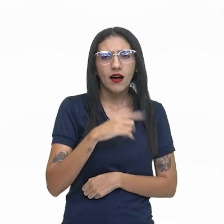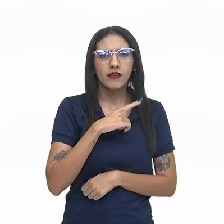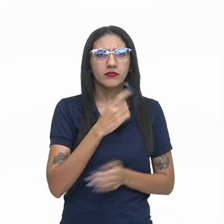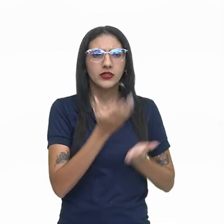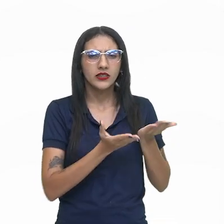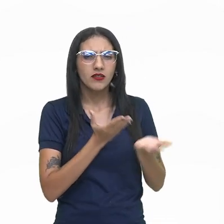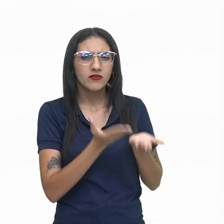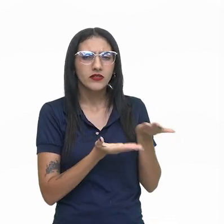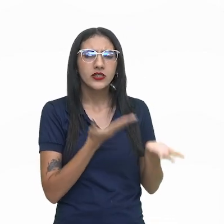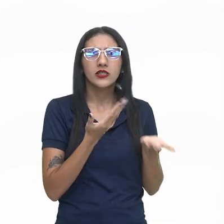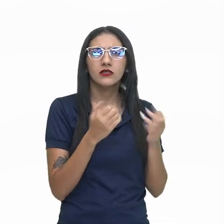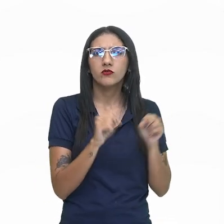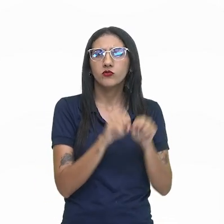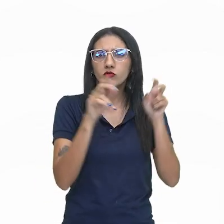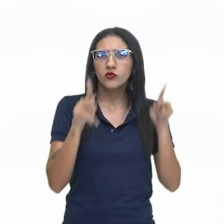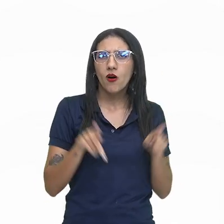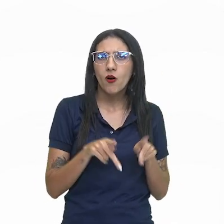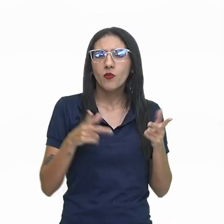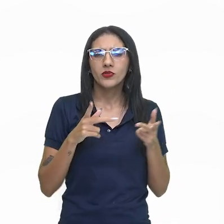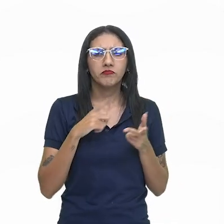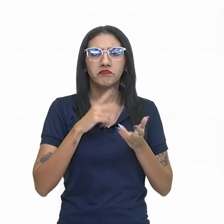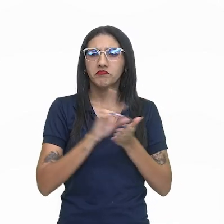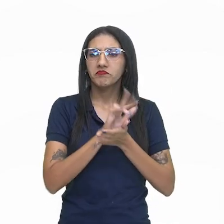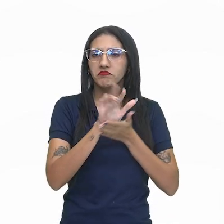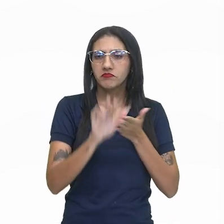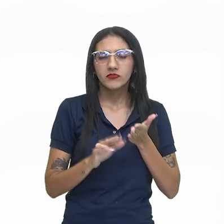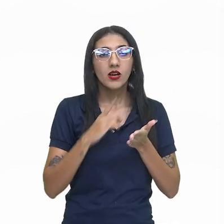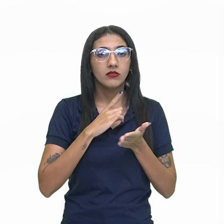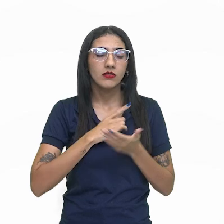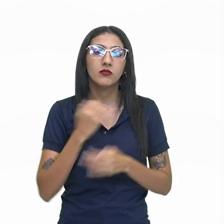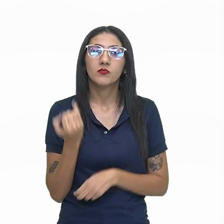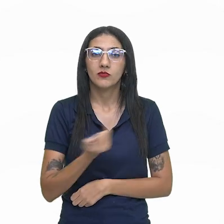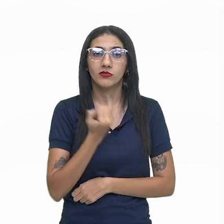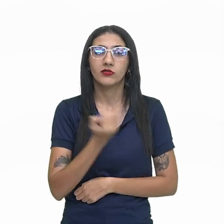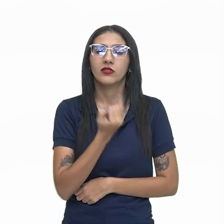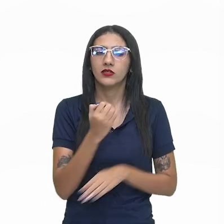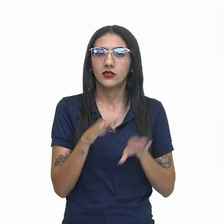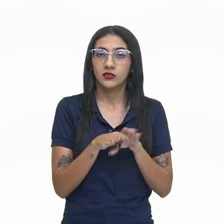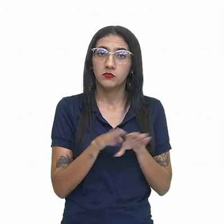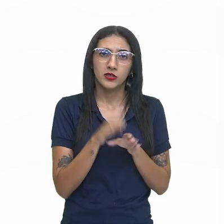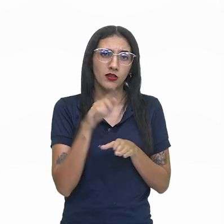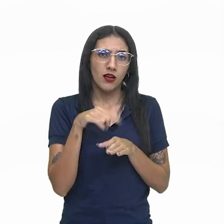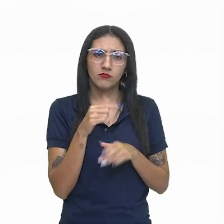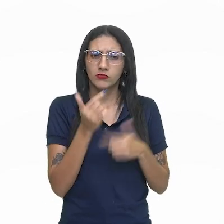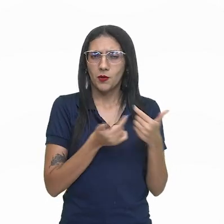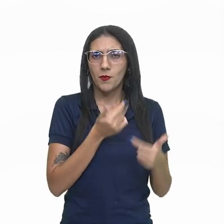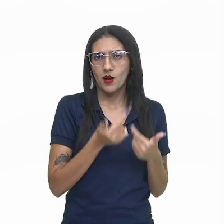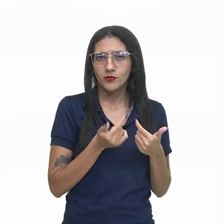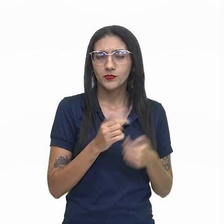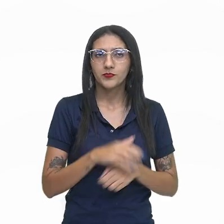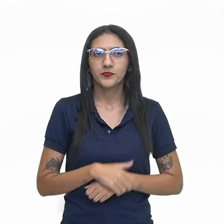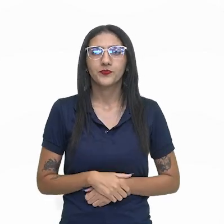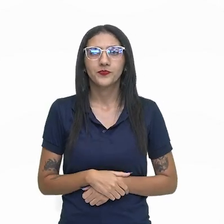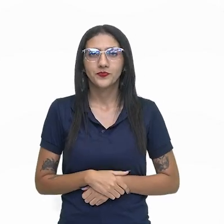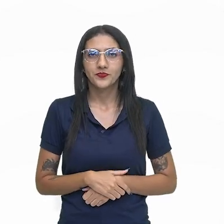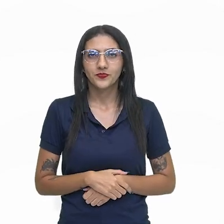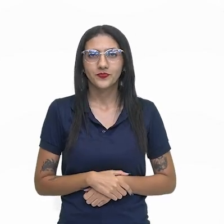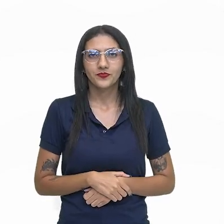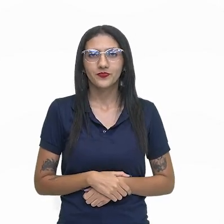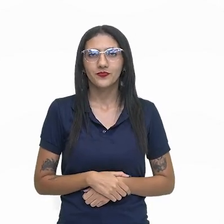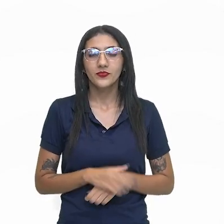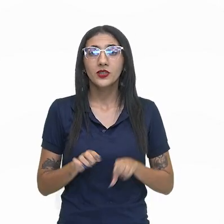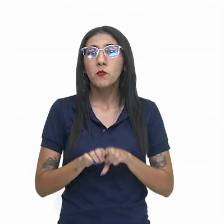serviços, em shopping centers, tudo isso também tem a sua relevância, são trabalhos. Mas quando a gente coloca